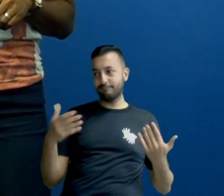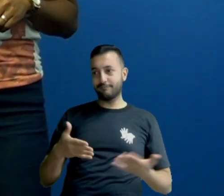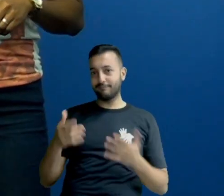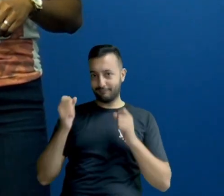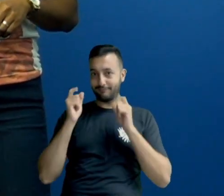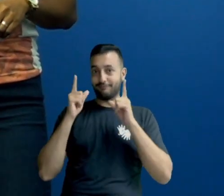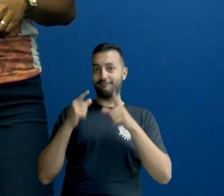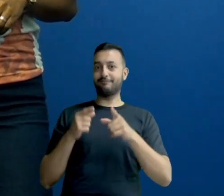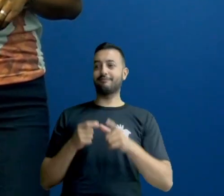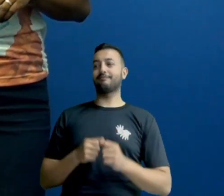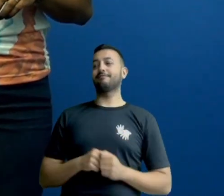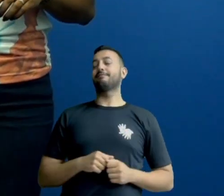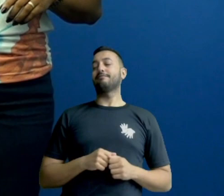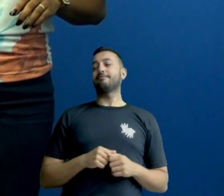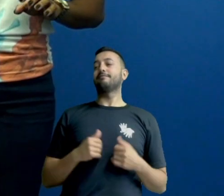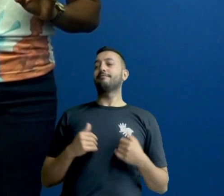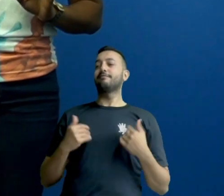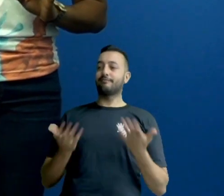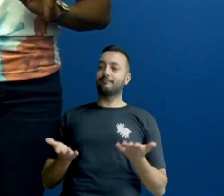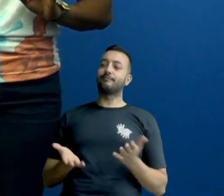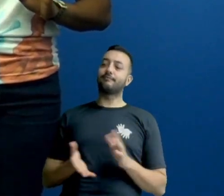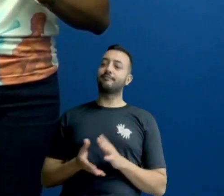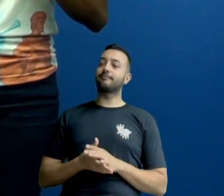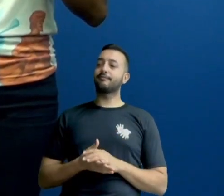agora. Fica ligado! Bom,